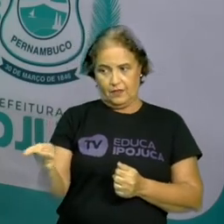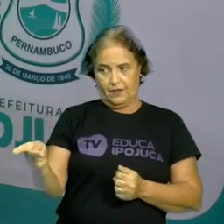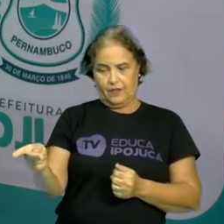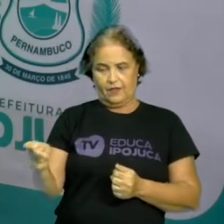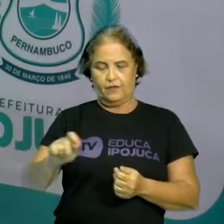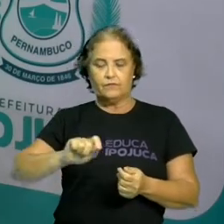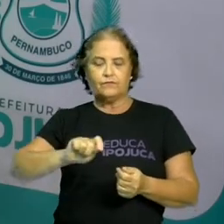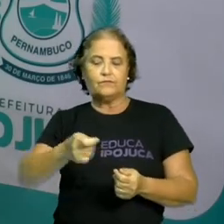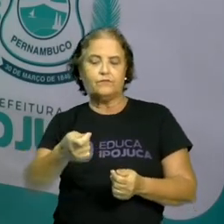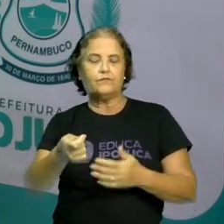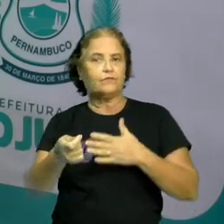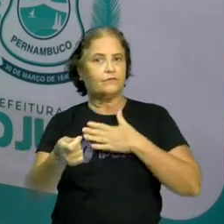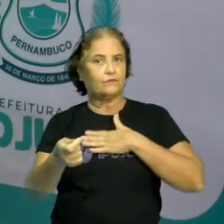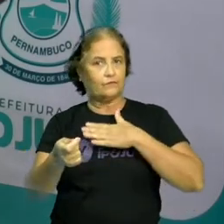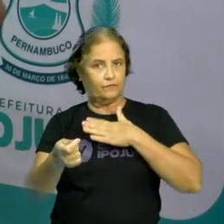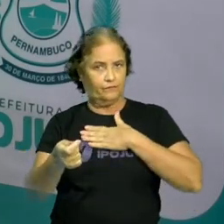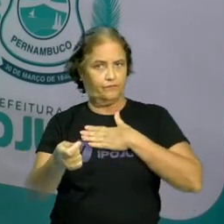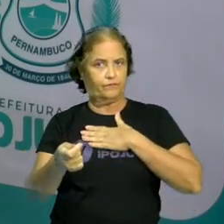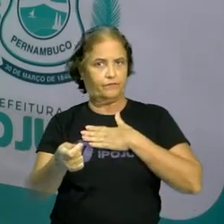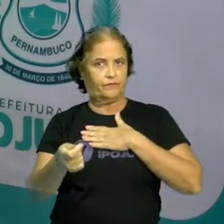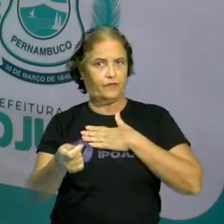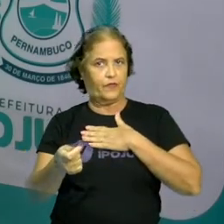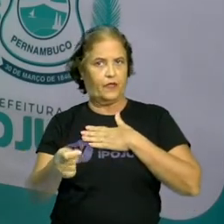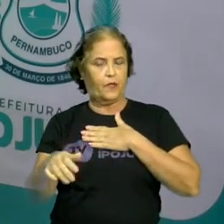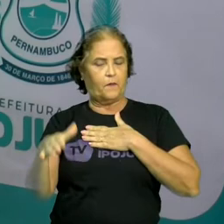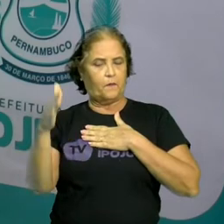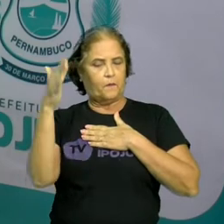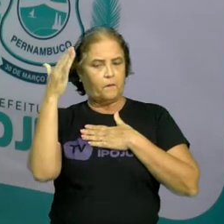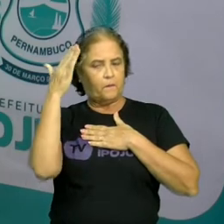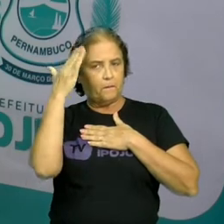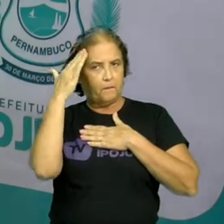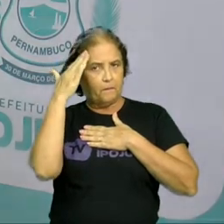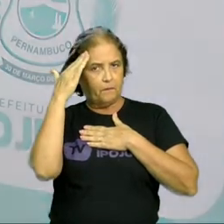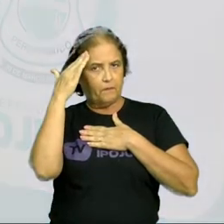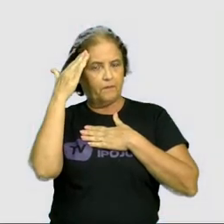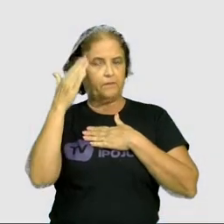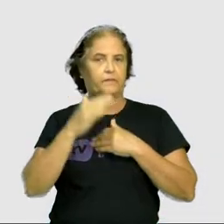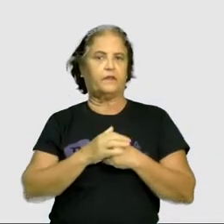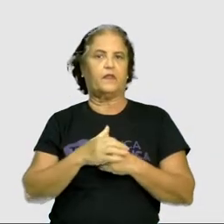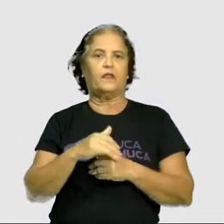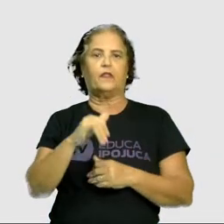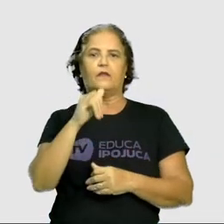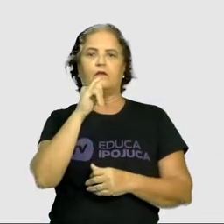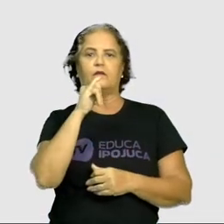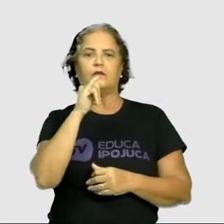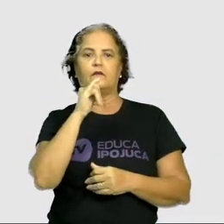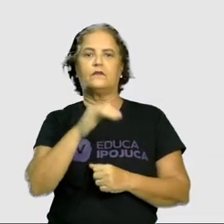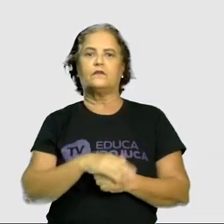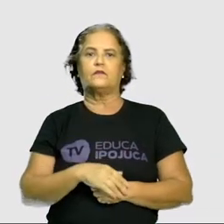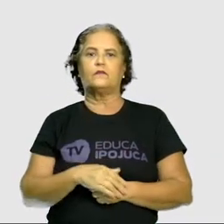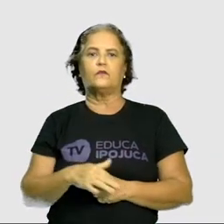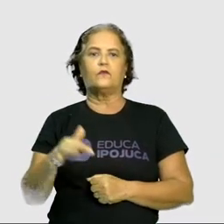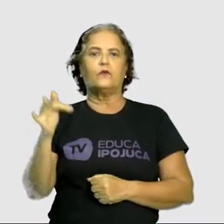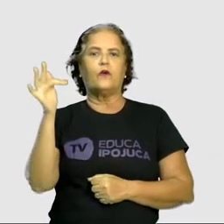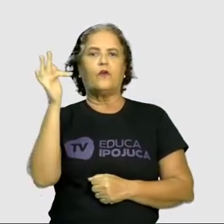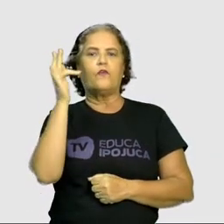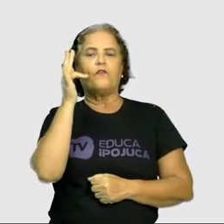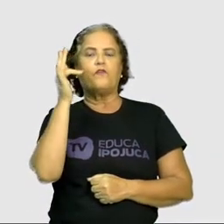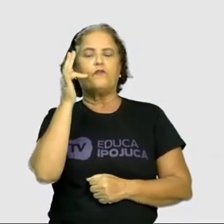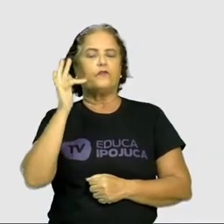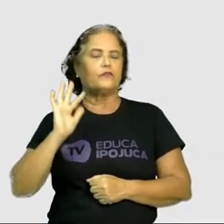e para fixar melhor aí na cabeça de vocês nós temos aqui o exemplo com uma fruta que